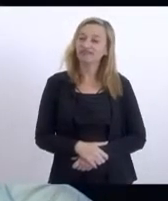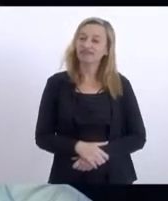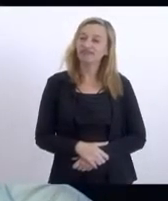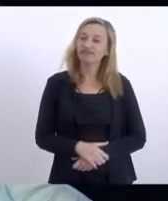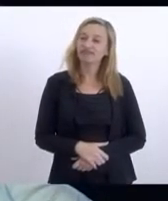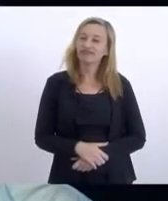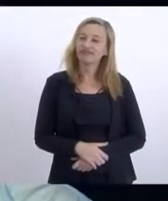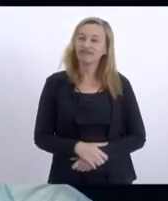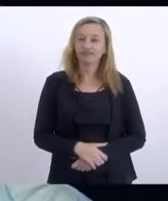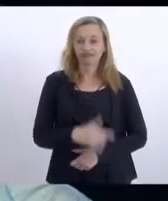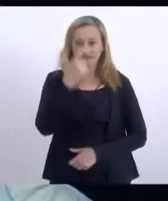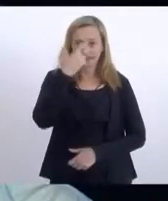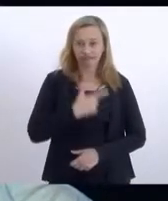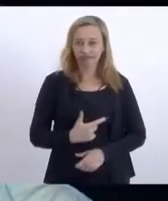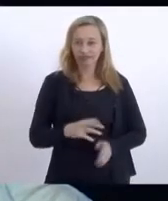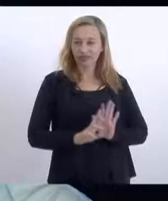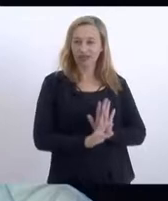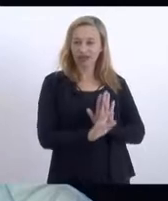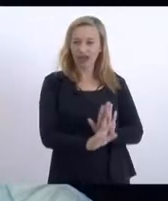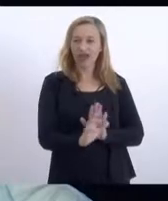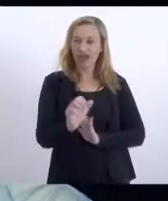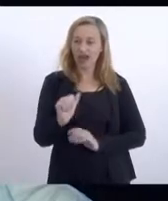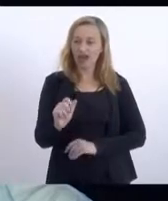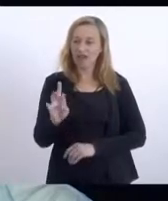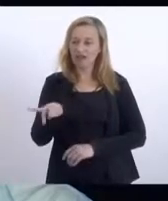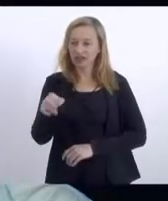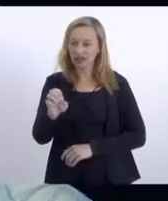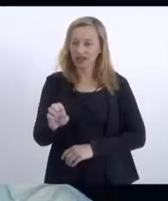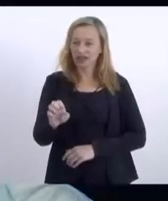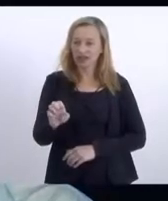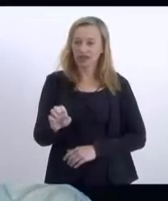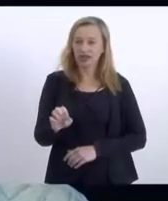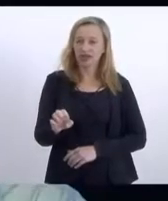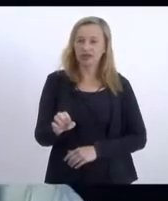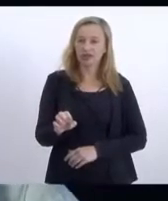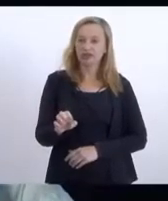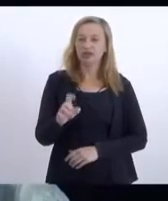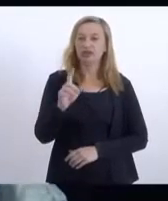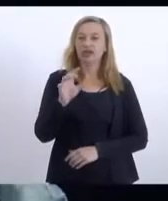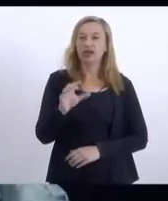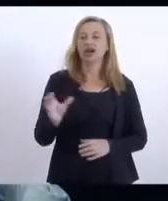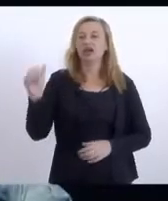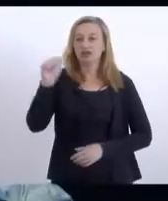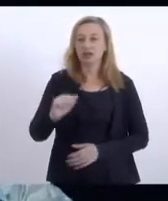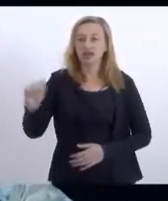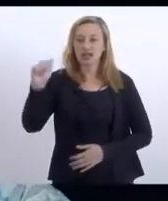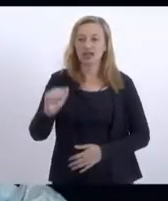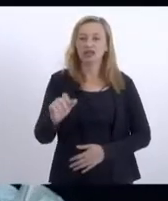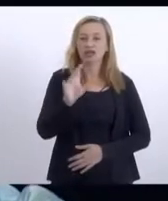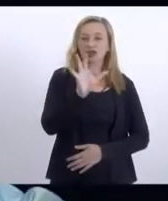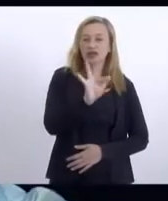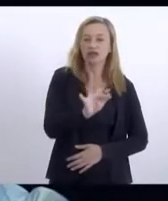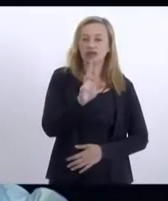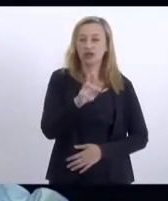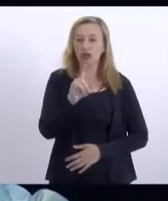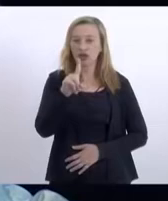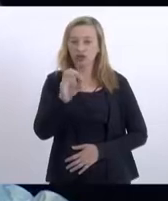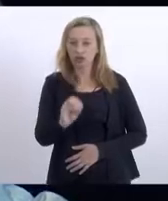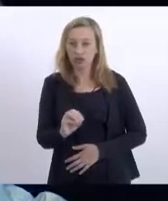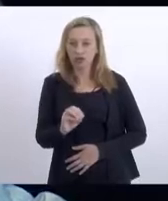Eu estou aqui representando a Afri Rio, Associação dos Frigoríficos do Estado do Rio de Janeiro, e também